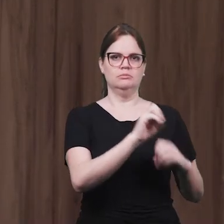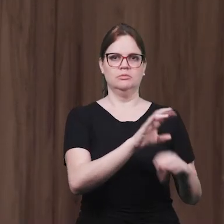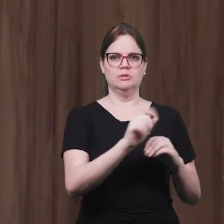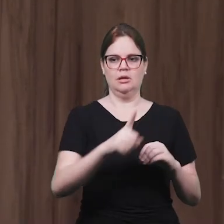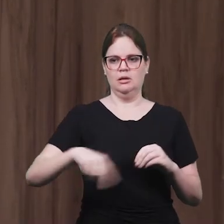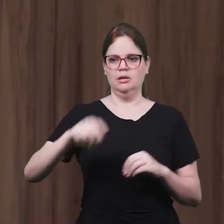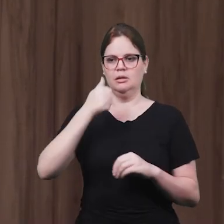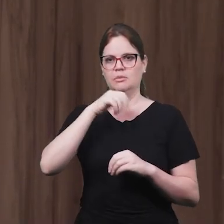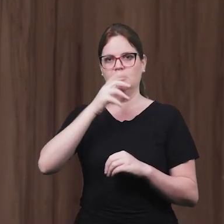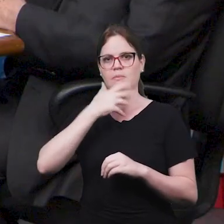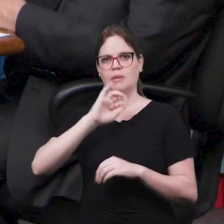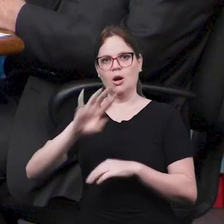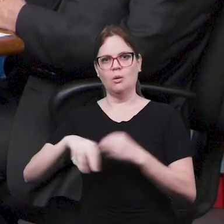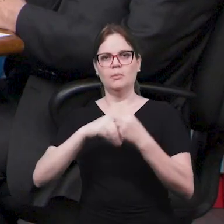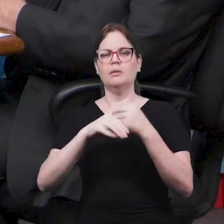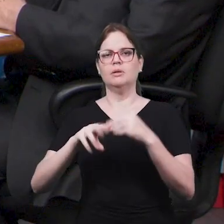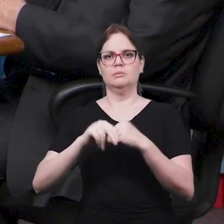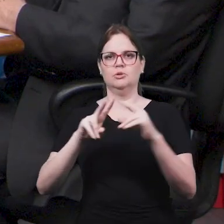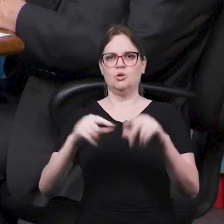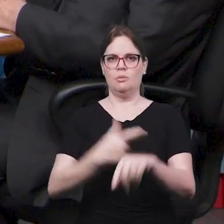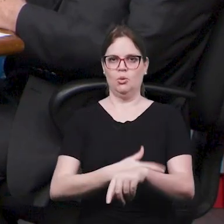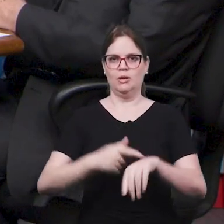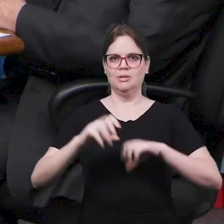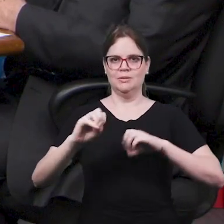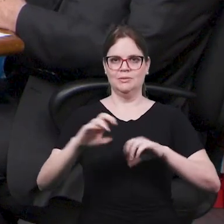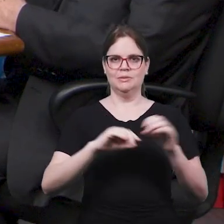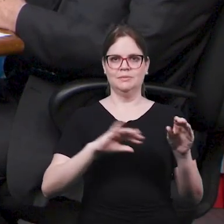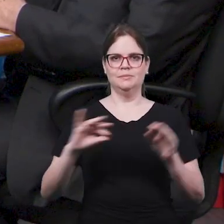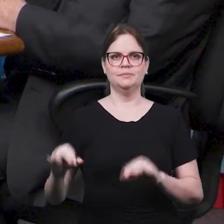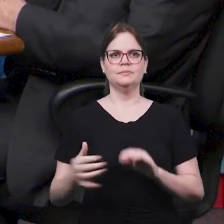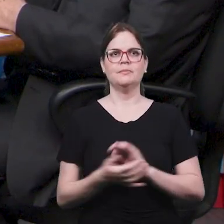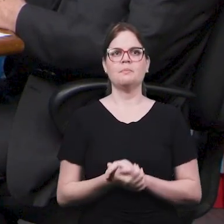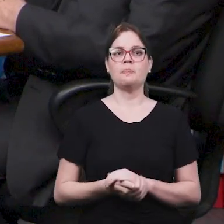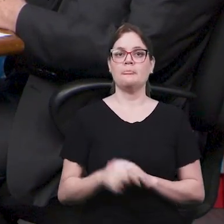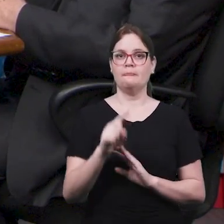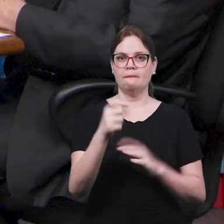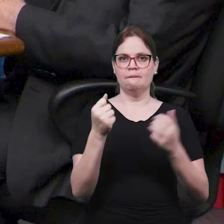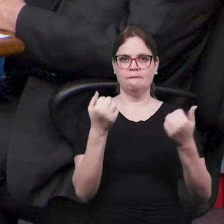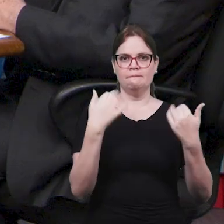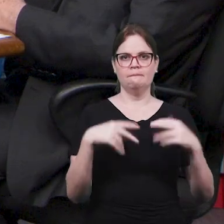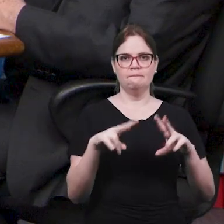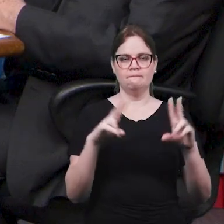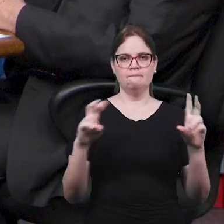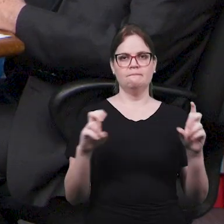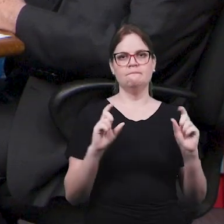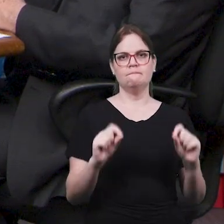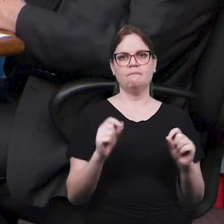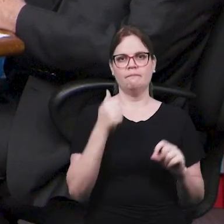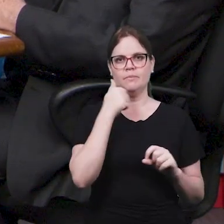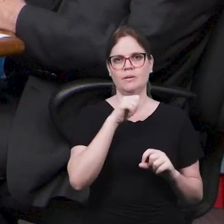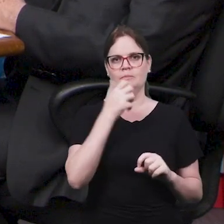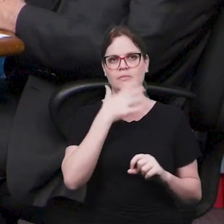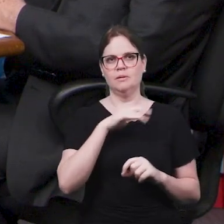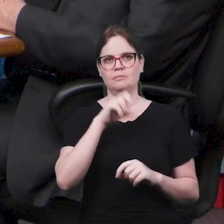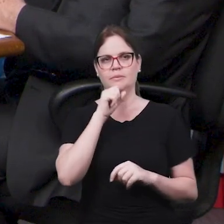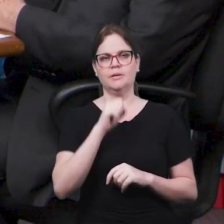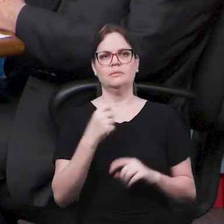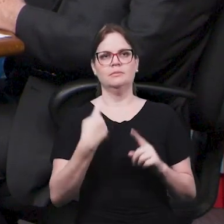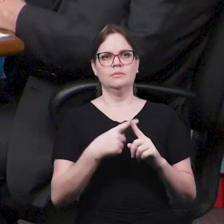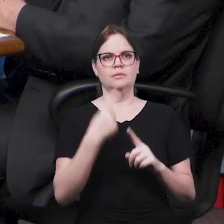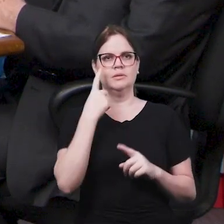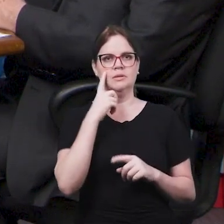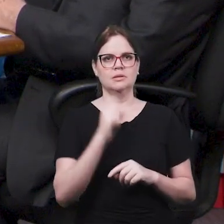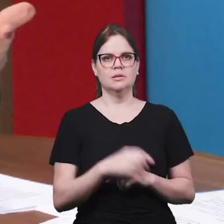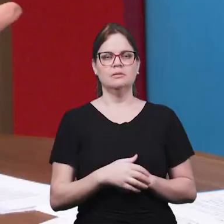a parte dele. Isso é maravilhoso. Só uma observação, é que isso que o senhor falou da entrega, né, dos pais, que é tão interessante quando a gente vê os pais às